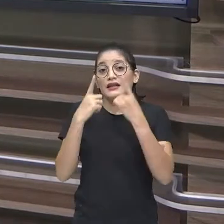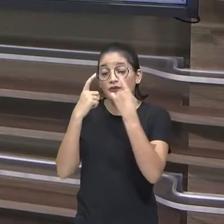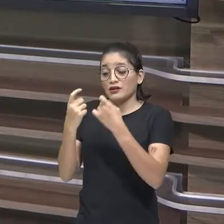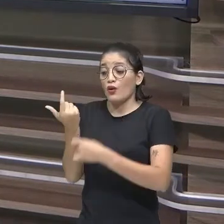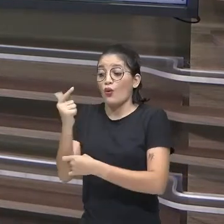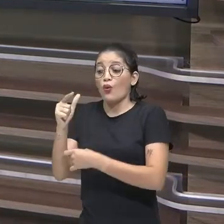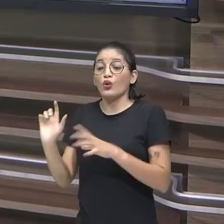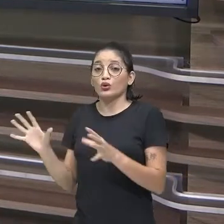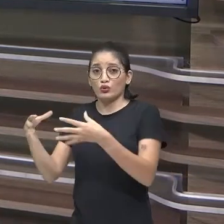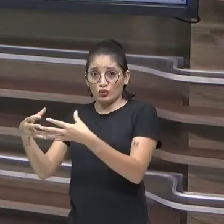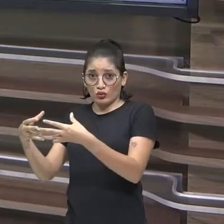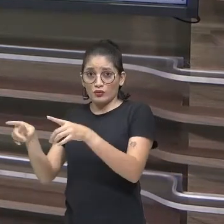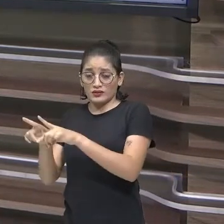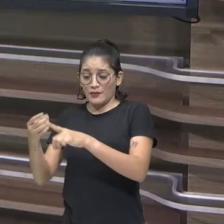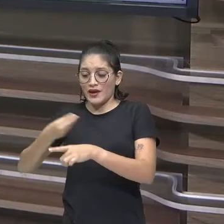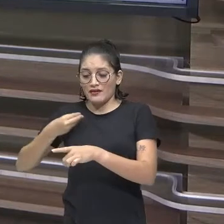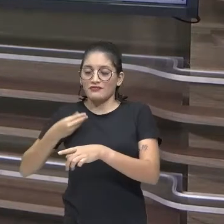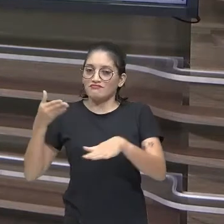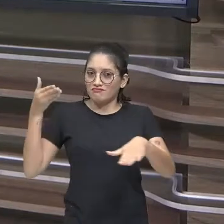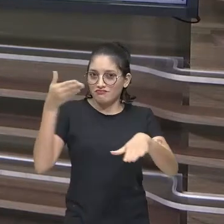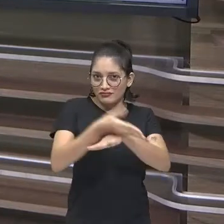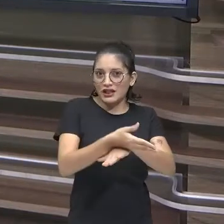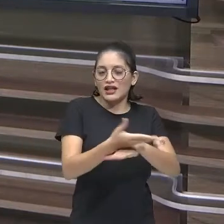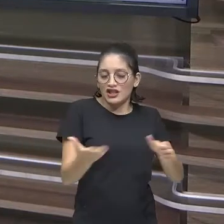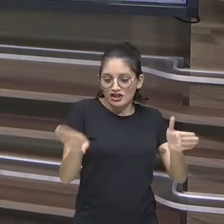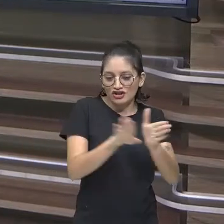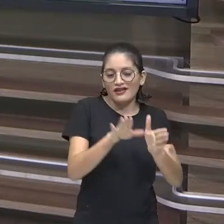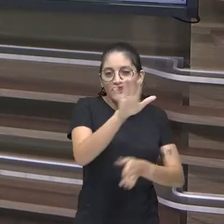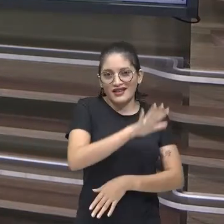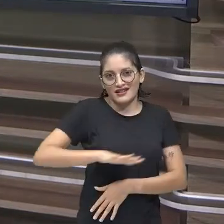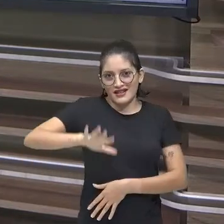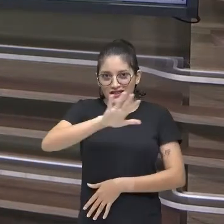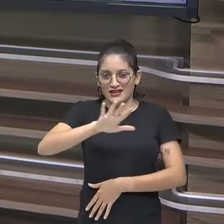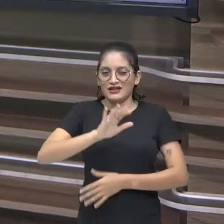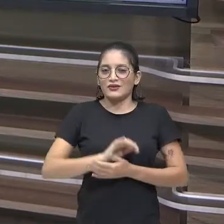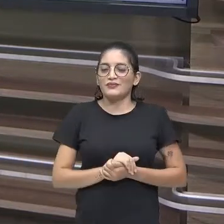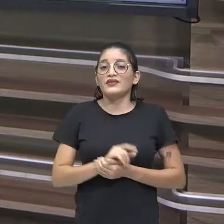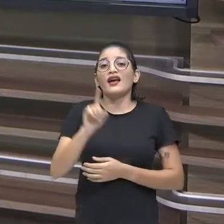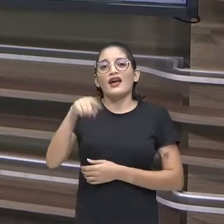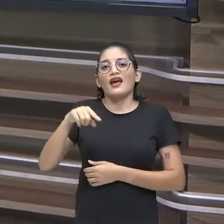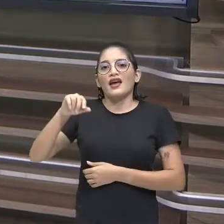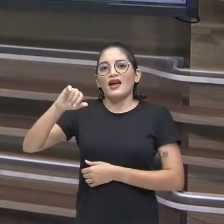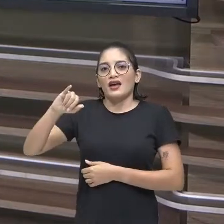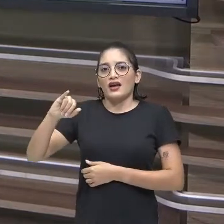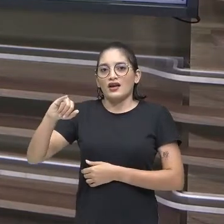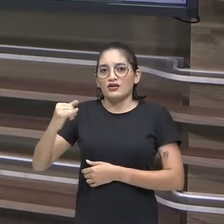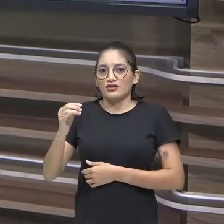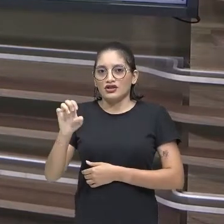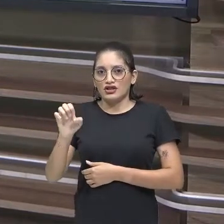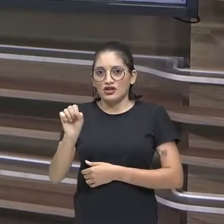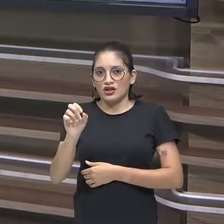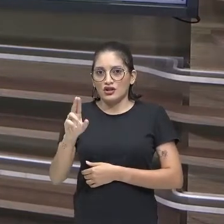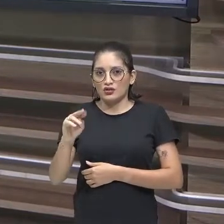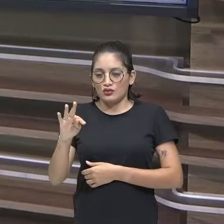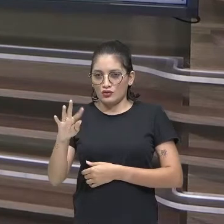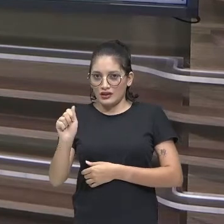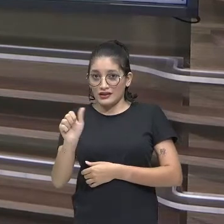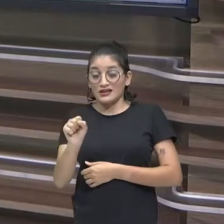outro grupo que também habitava, que também havia chegado nessa região, que era justamente os jesuítas, que tinham uma